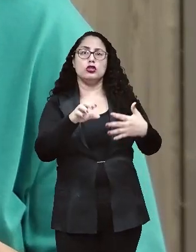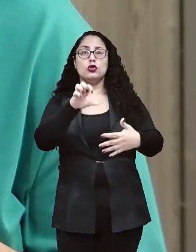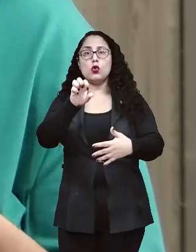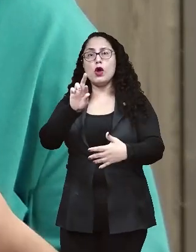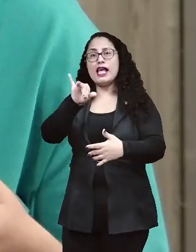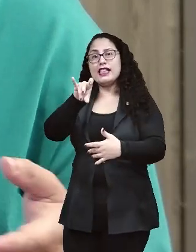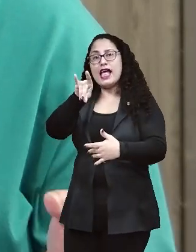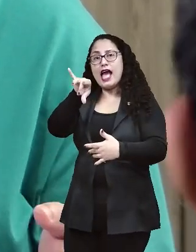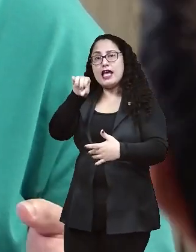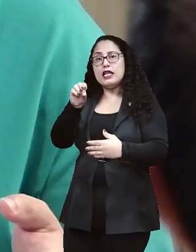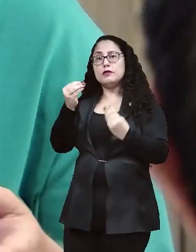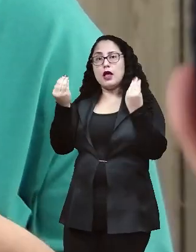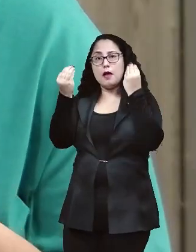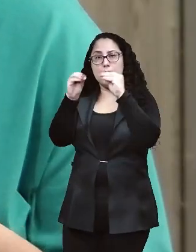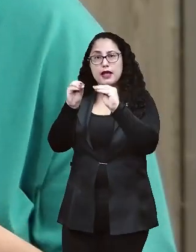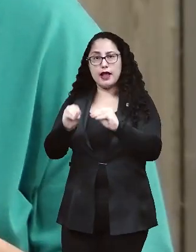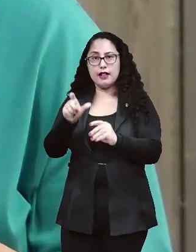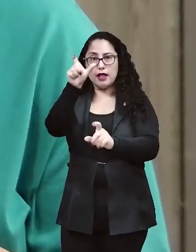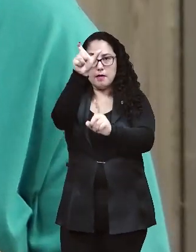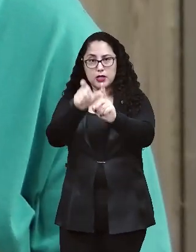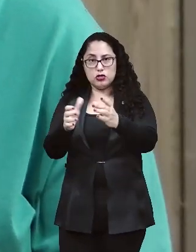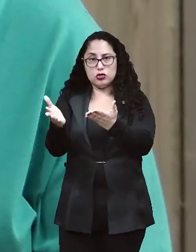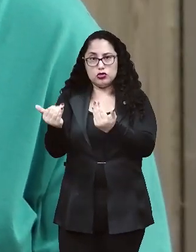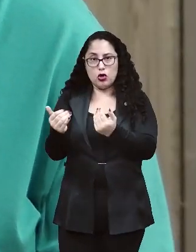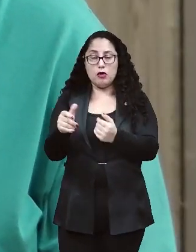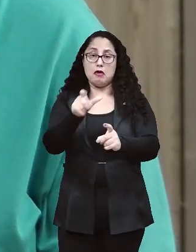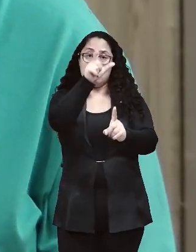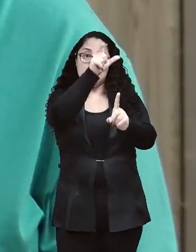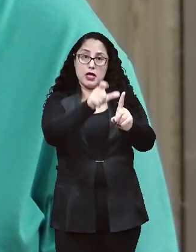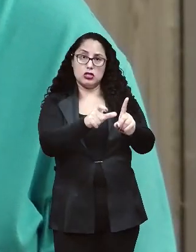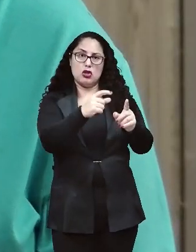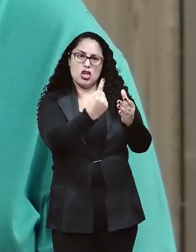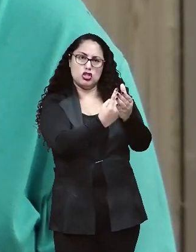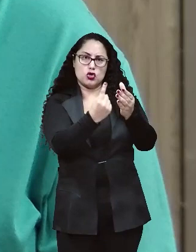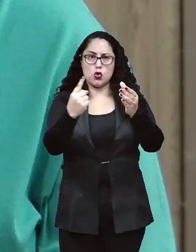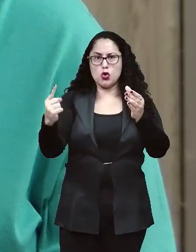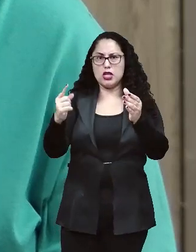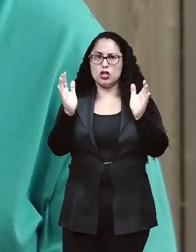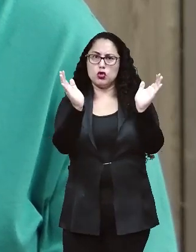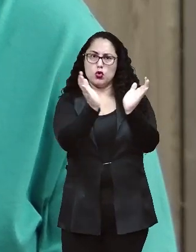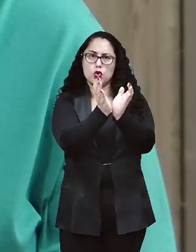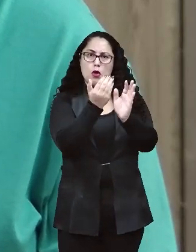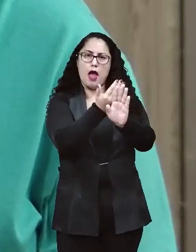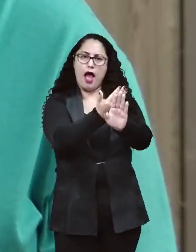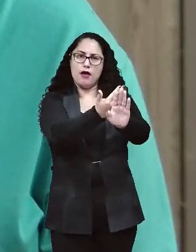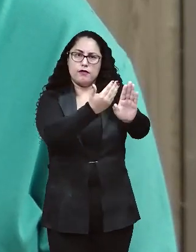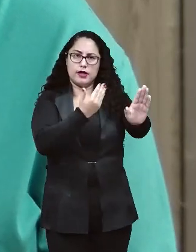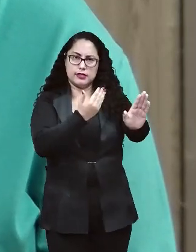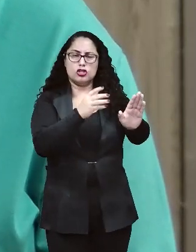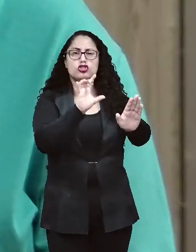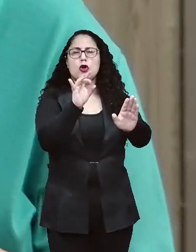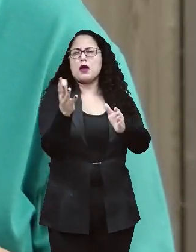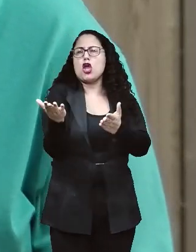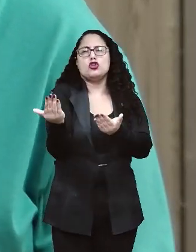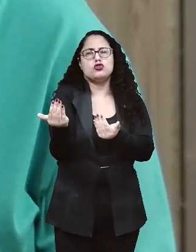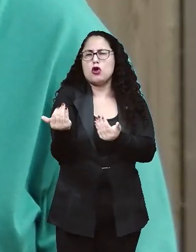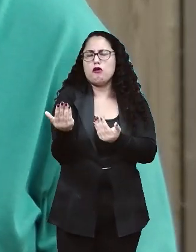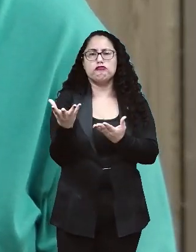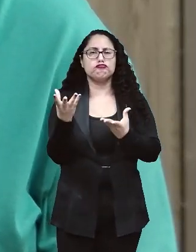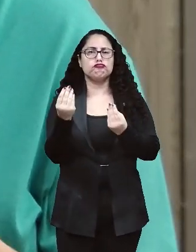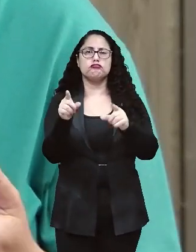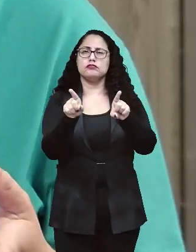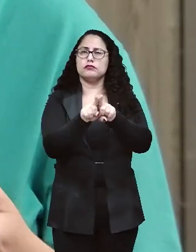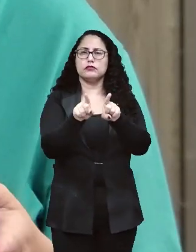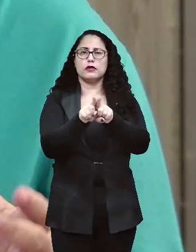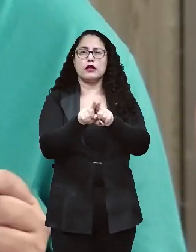ser aplicado a pessoas jovens. Uhum. Como, por exemplo, uma pessoa ser excluída de um grupo ou afastada por ser jovem demais e